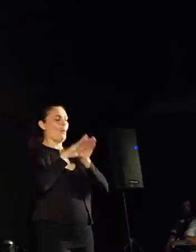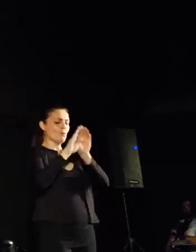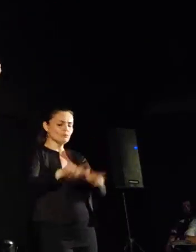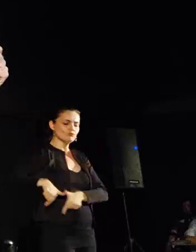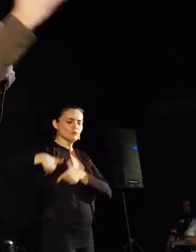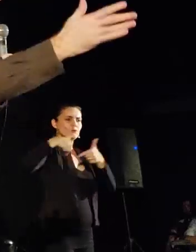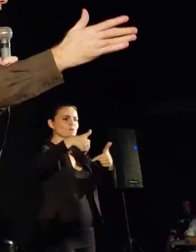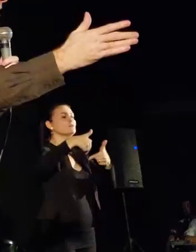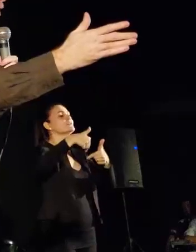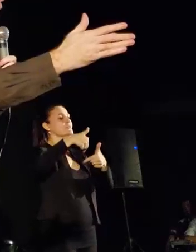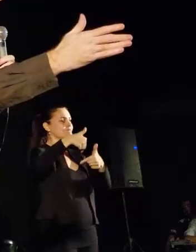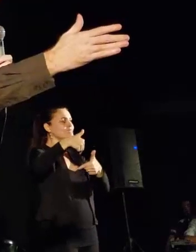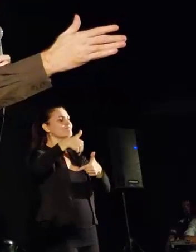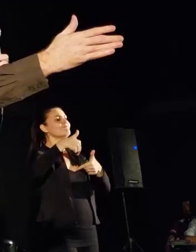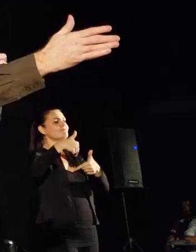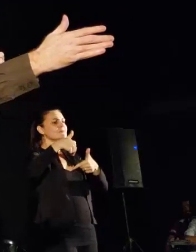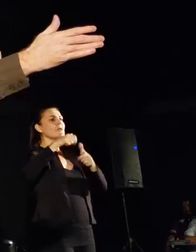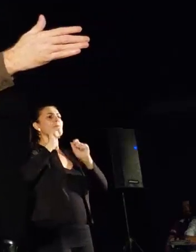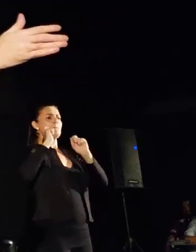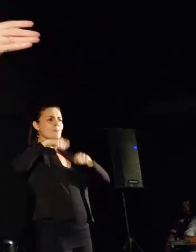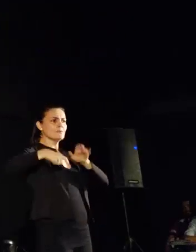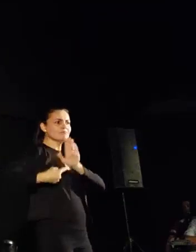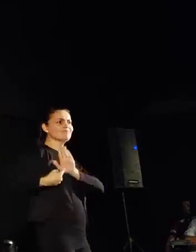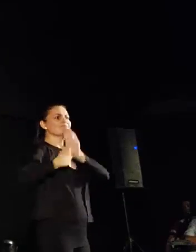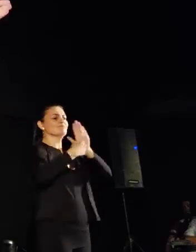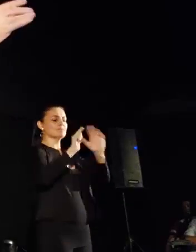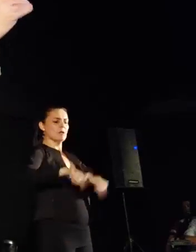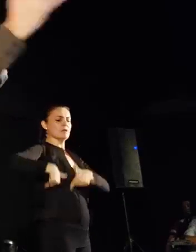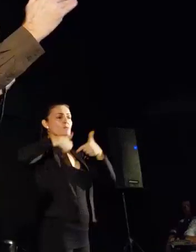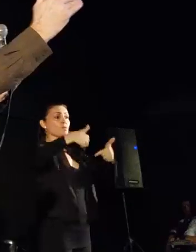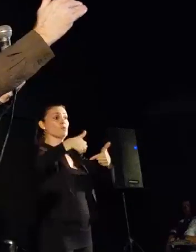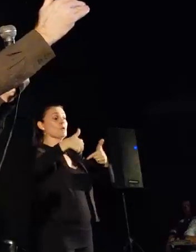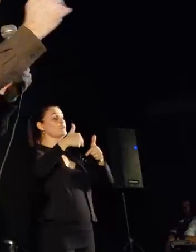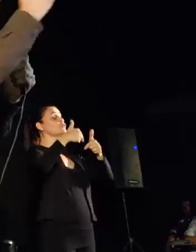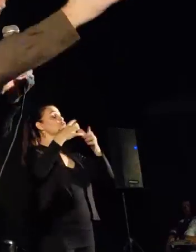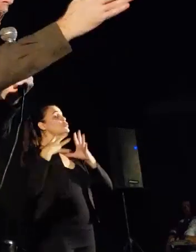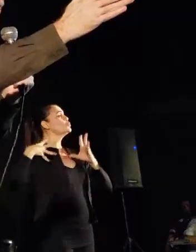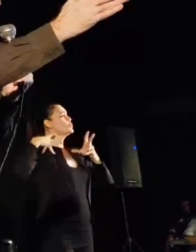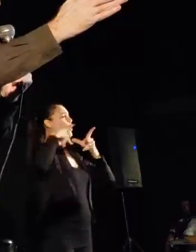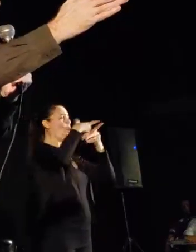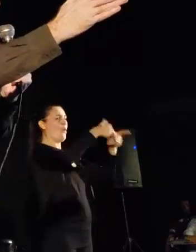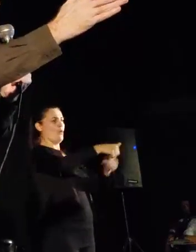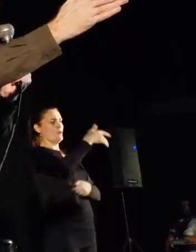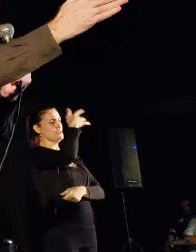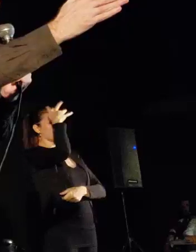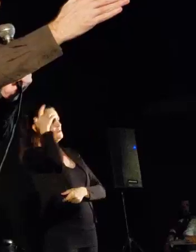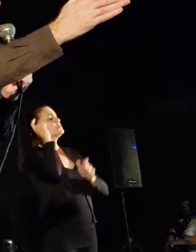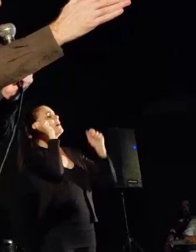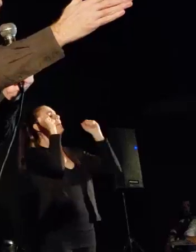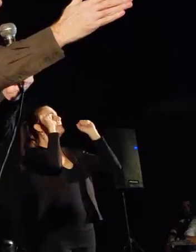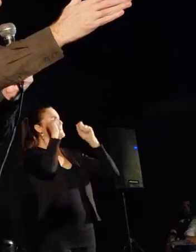de implicação genérica de luta, onde todos podem falar